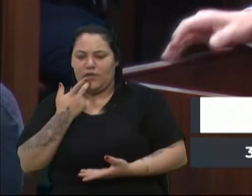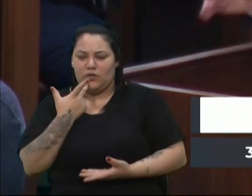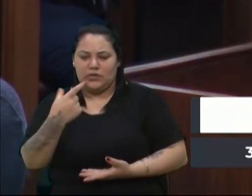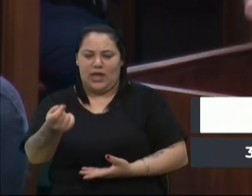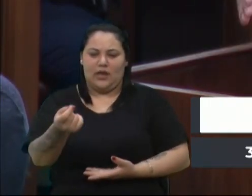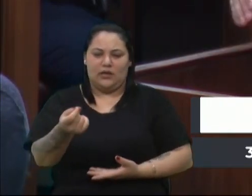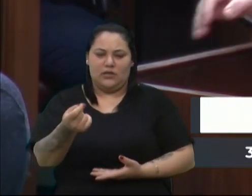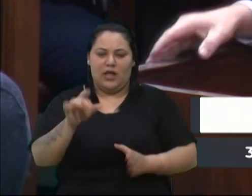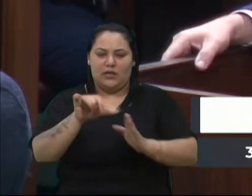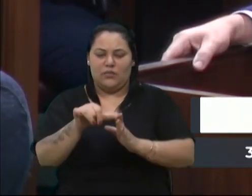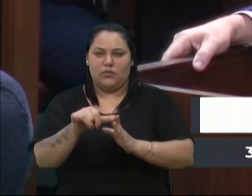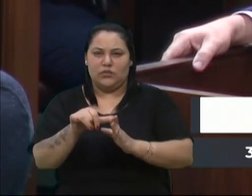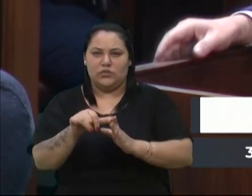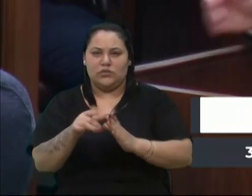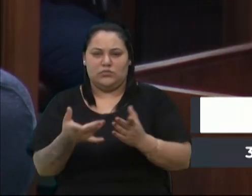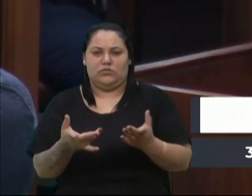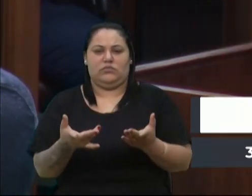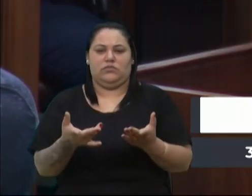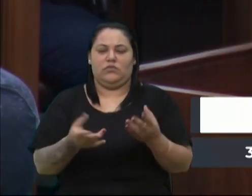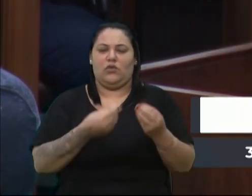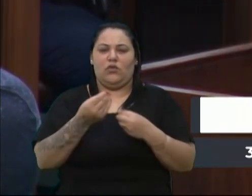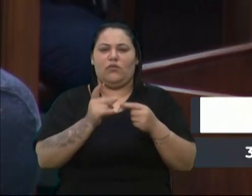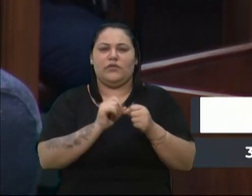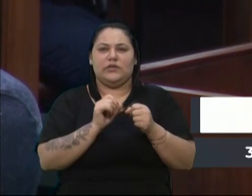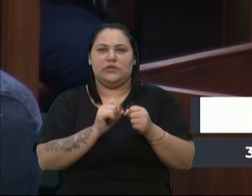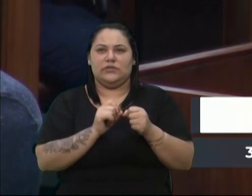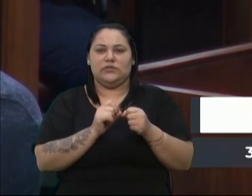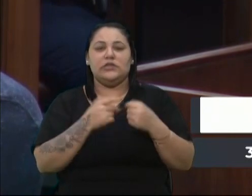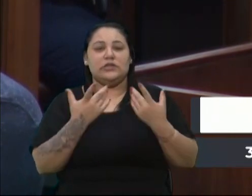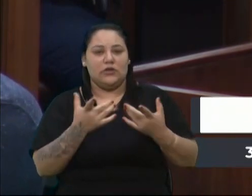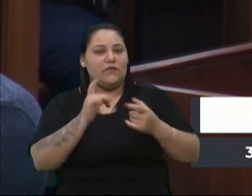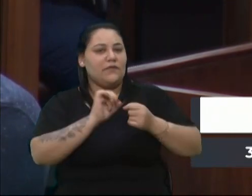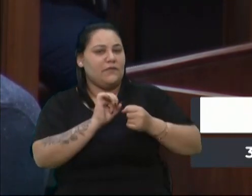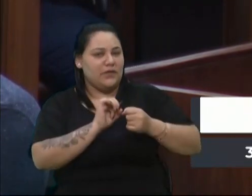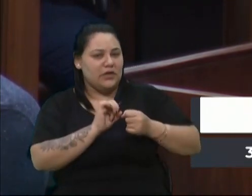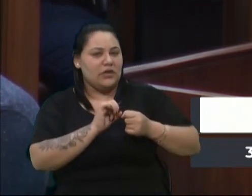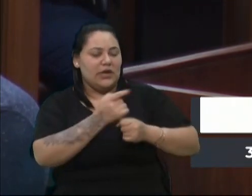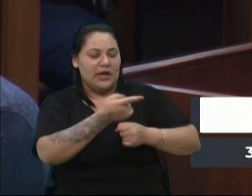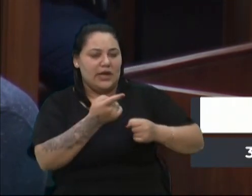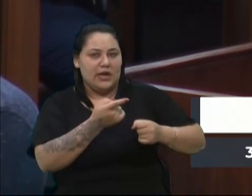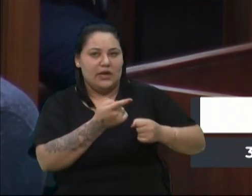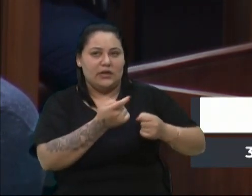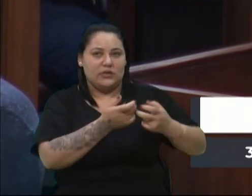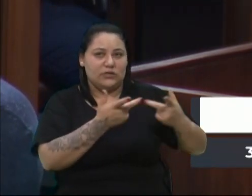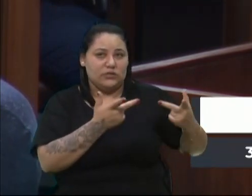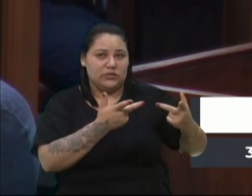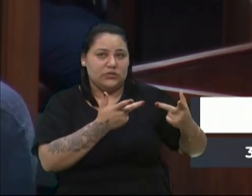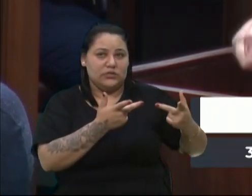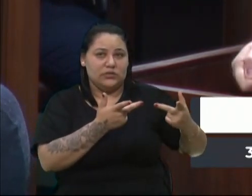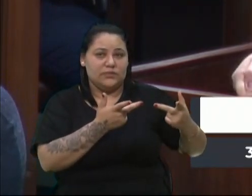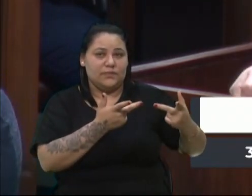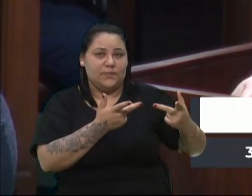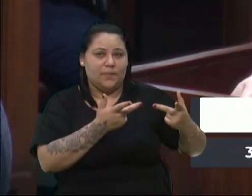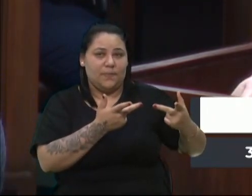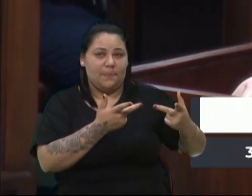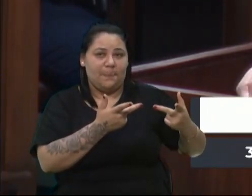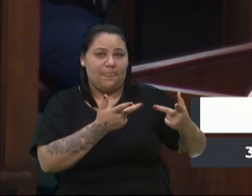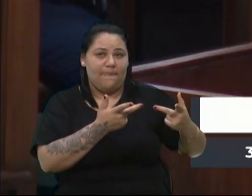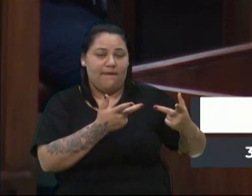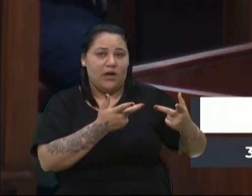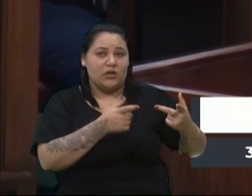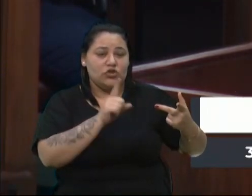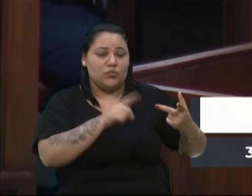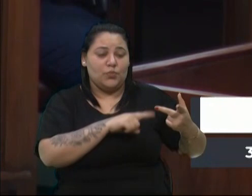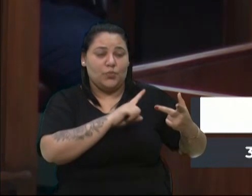Então, com essas ações, nós impedimos que o município se abstivesse de fazer qualquer obra lá